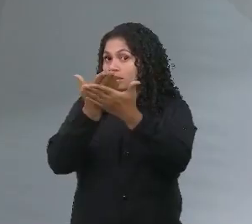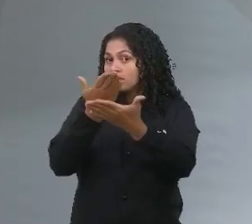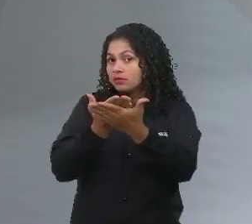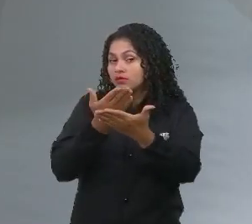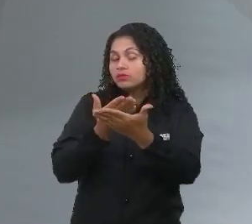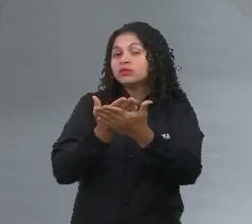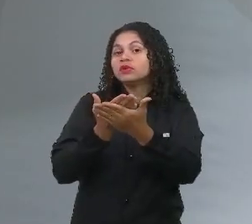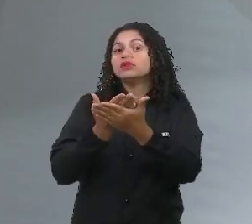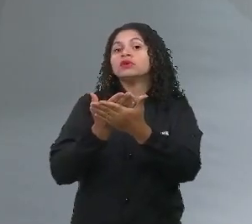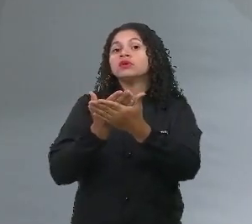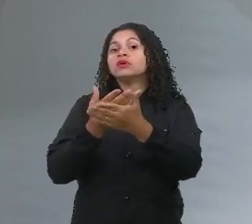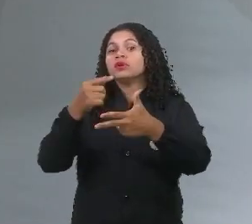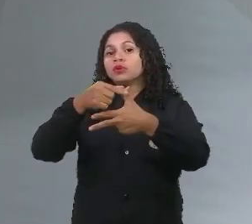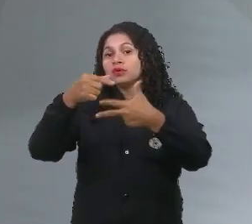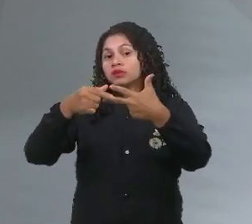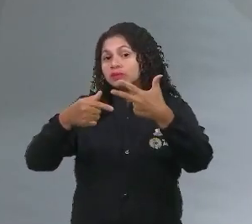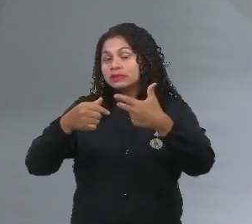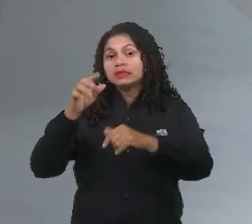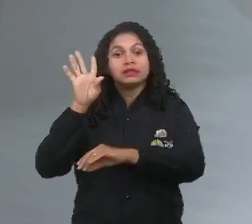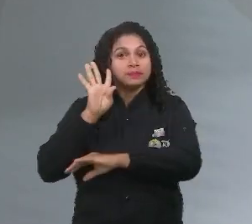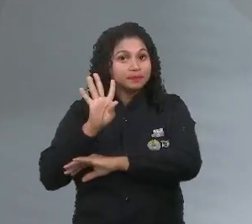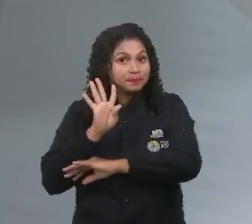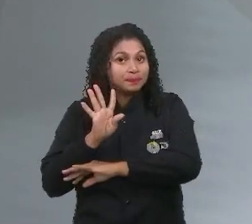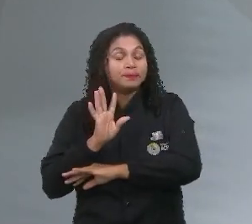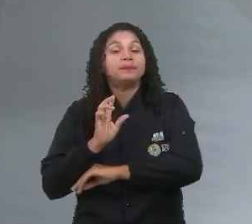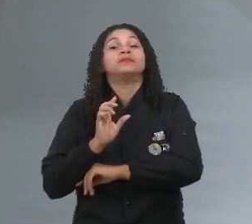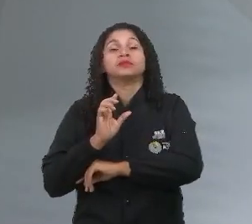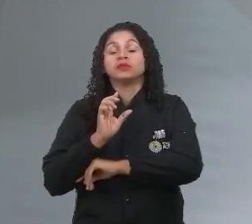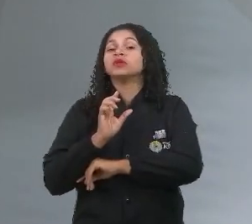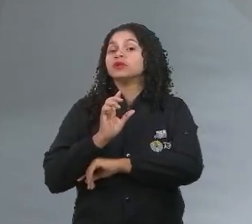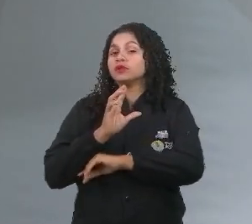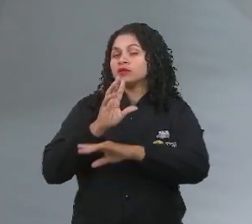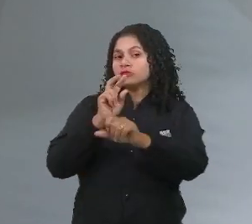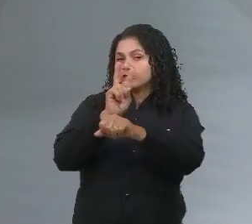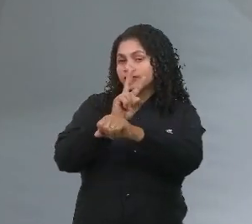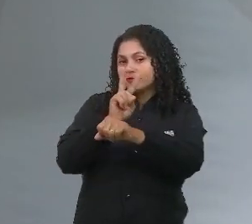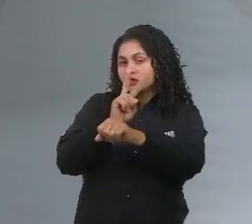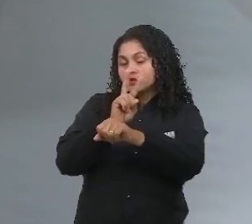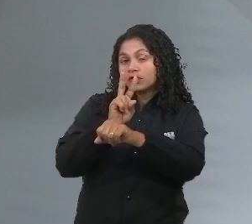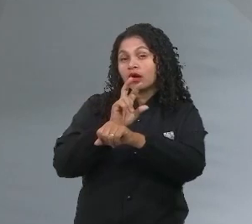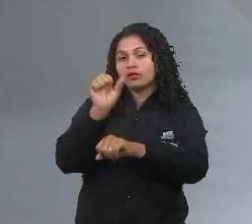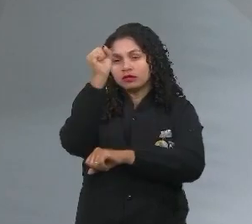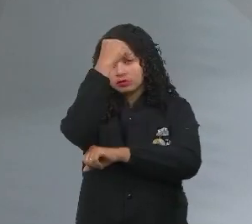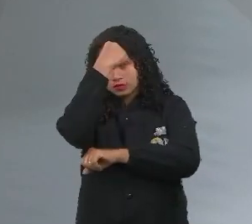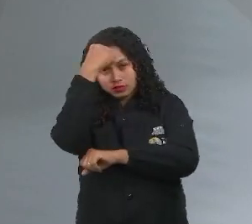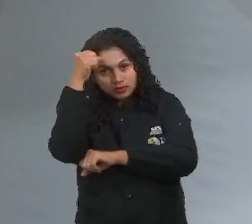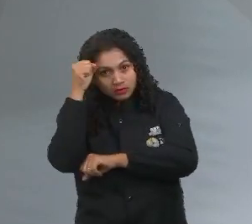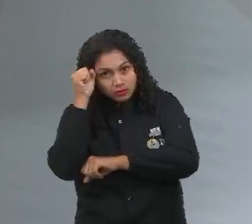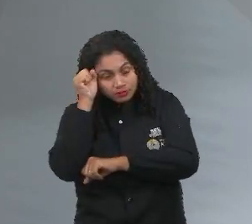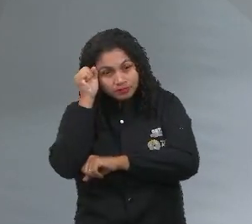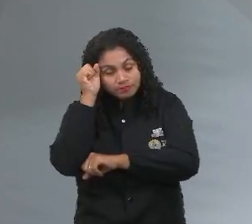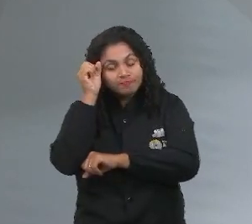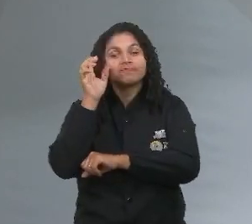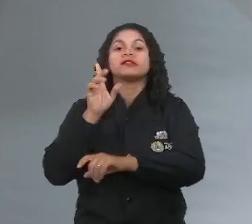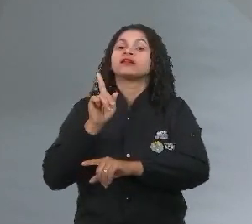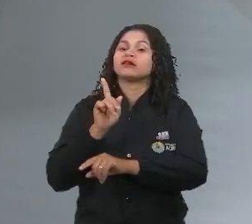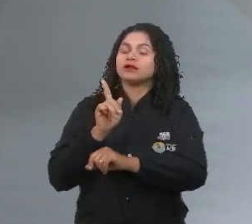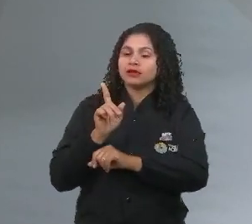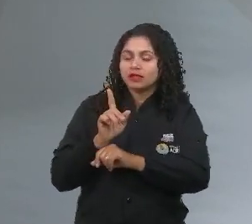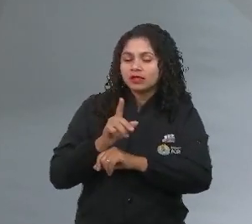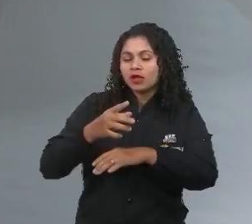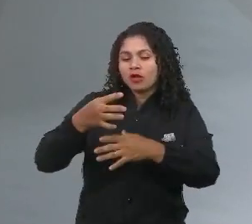do Pré-ENEM Legal, uma videoaula do componente curricular Sociologia. Lá na hora do Enem, que você